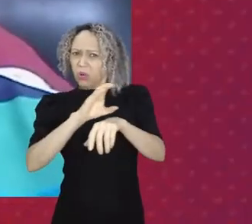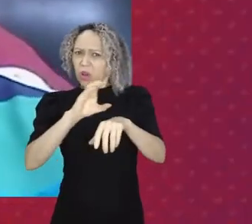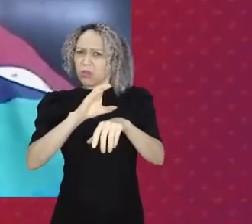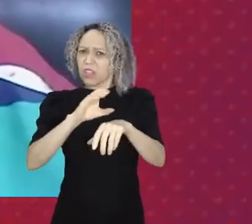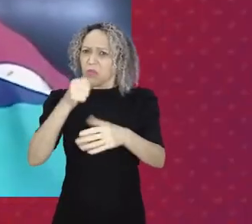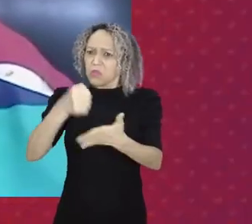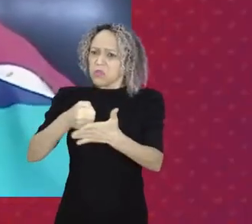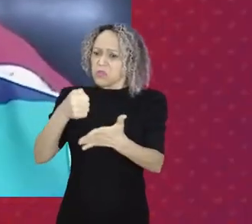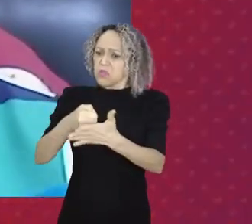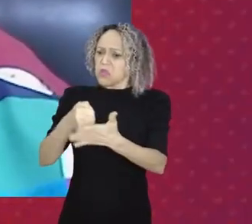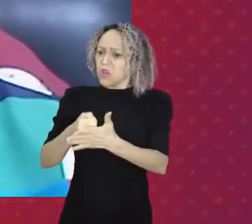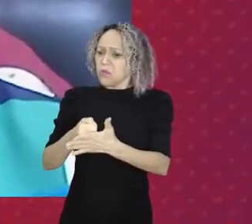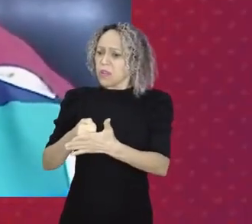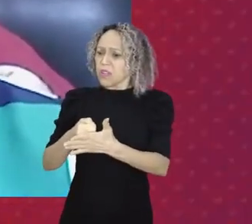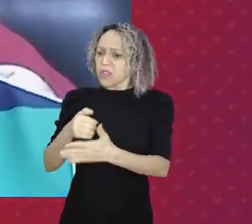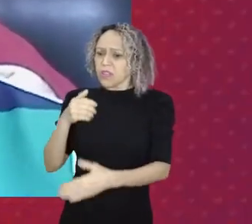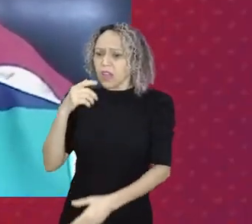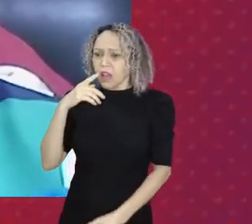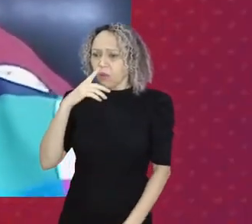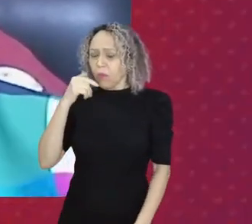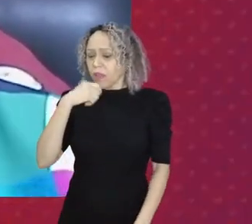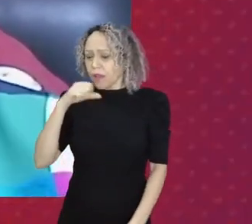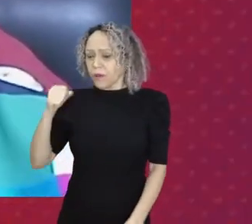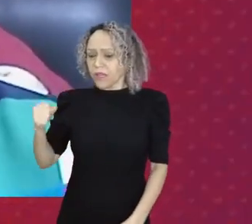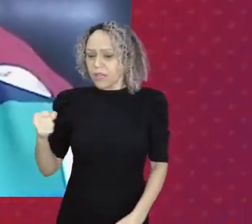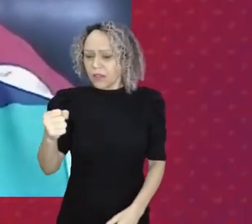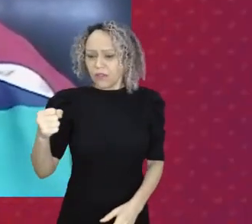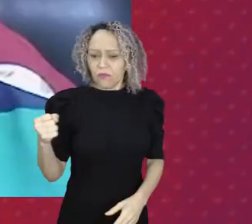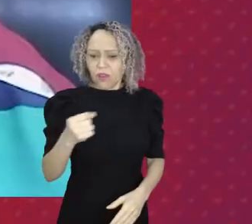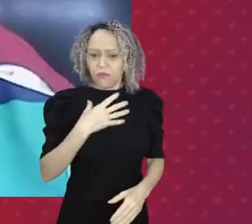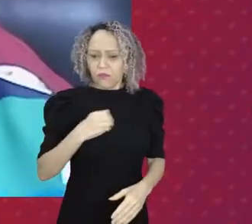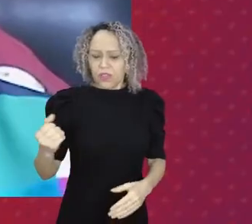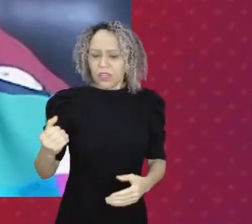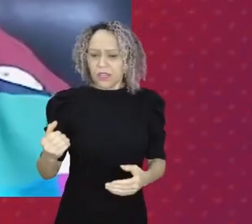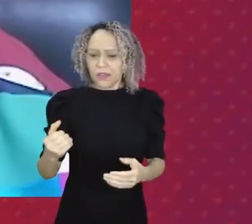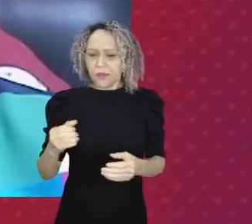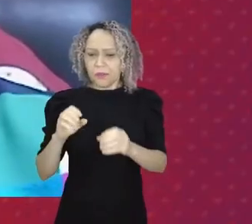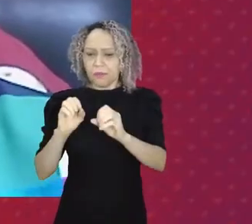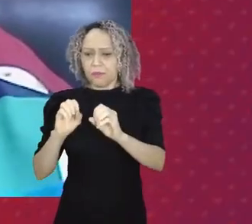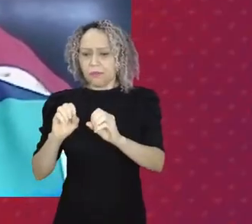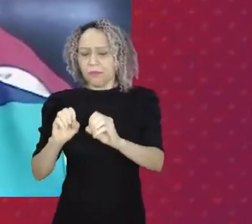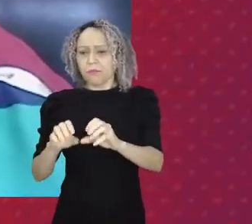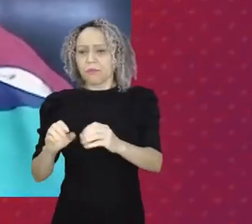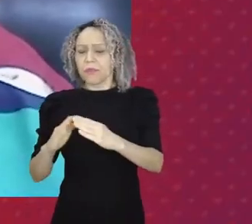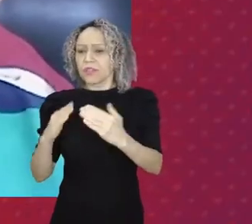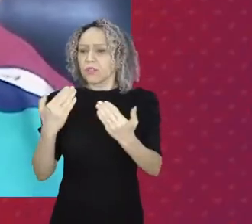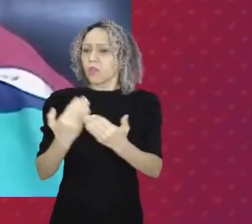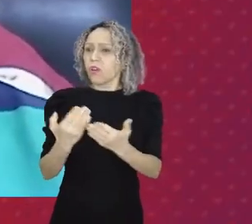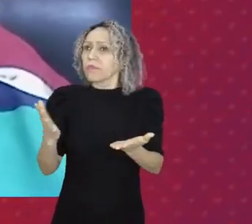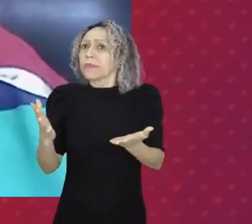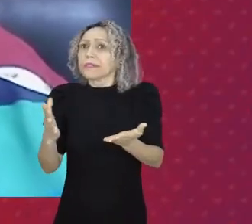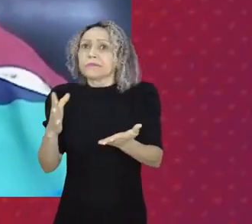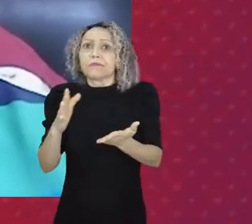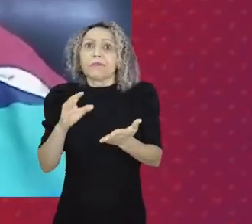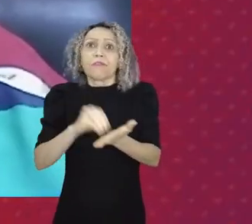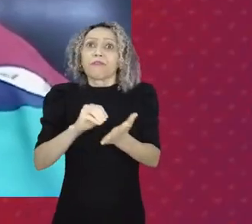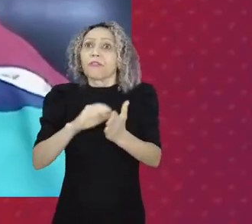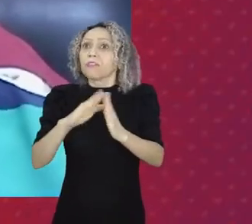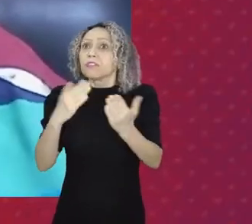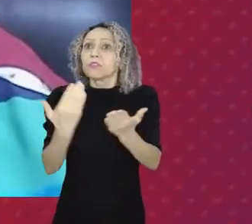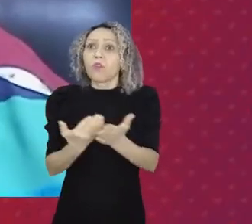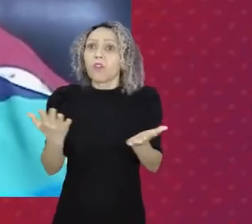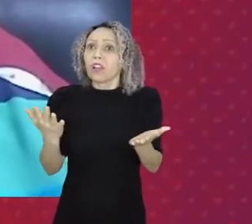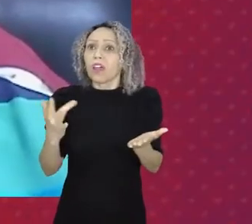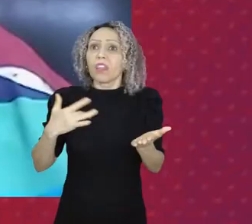se não tem ônibus, se não tem posto de saúde, se não tem habitação, se não tem o sistema